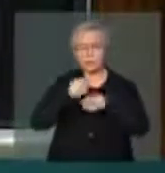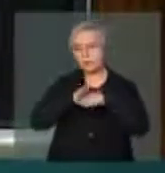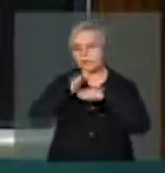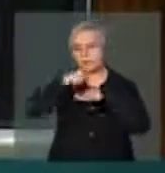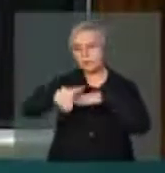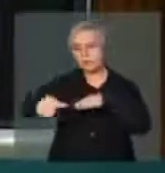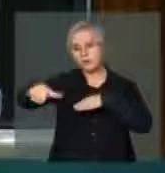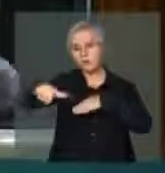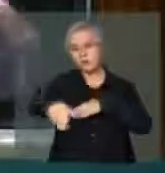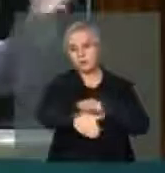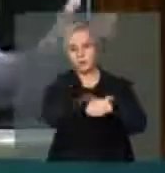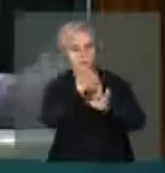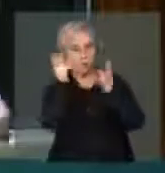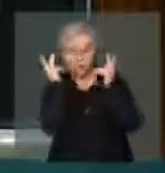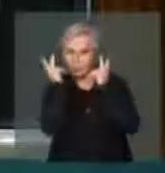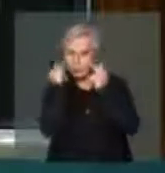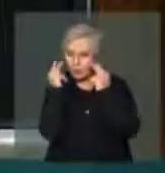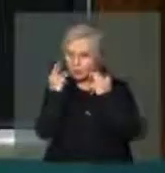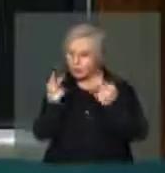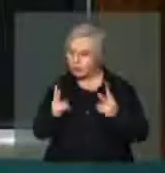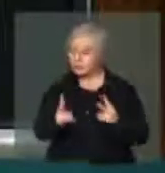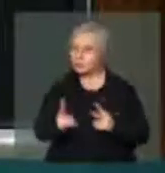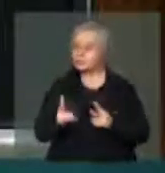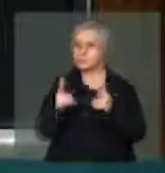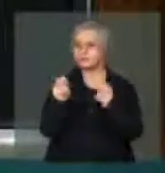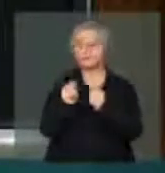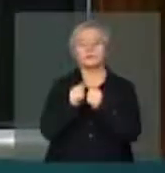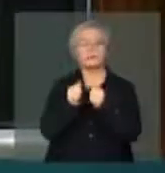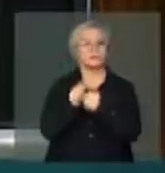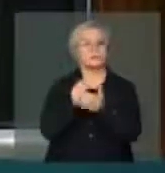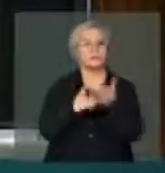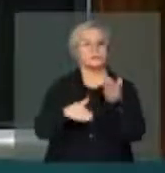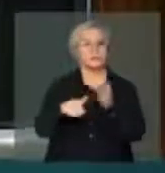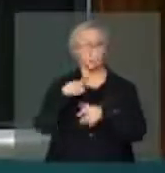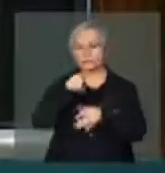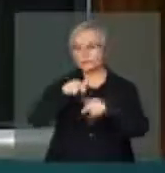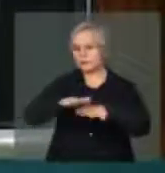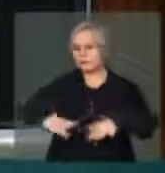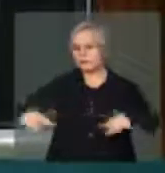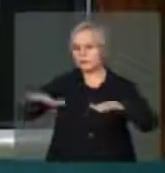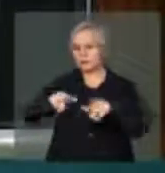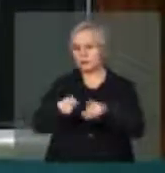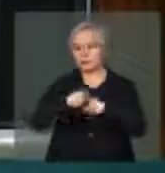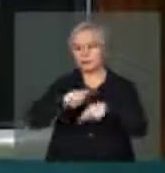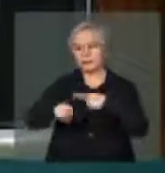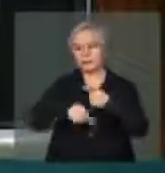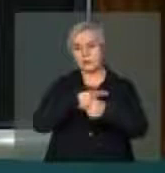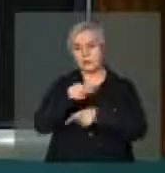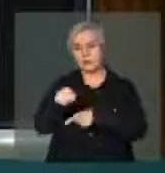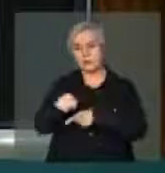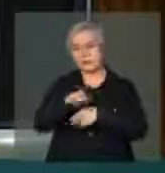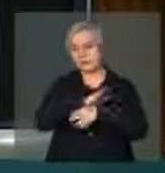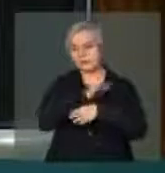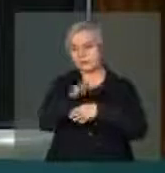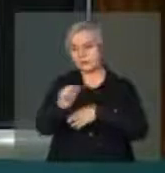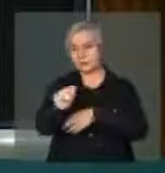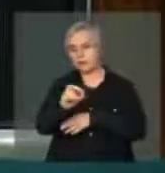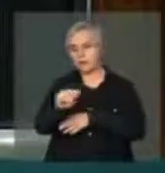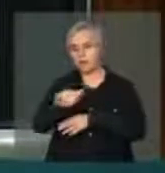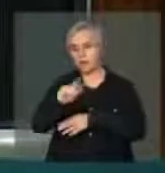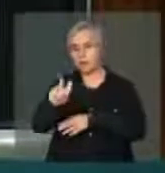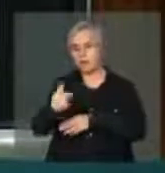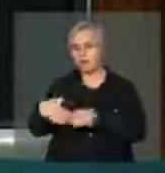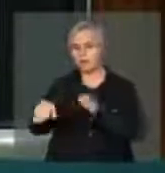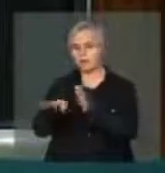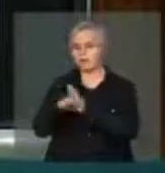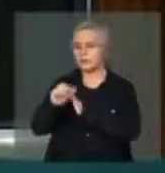lá em Campina Grande, abastecer todos aqueles mananciais. De Monteiro sai um canal para Arco Verde.